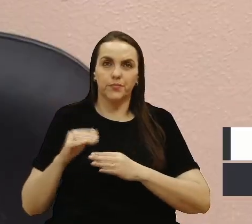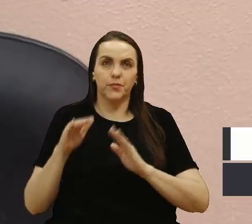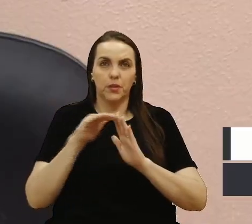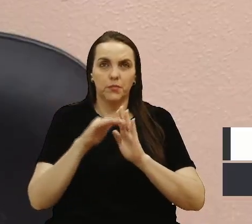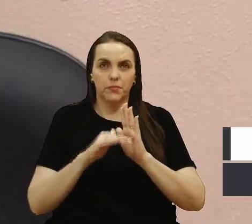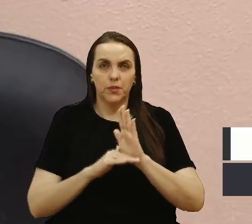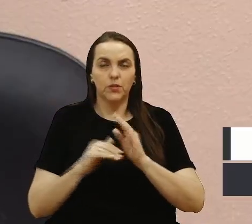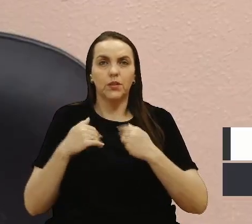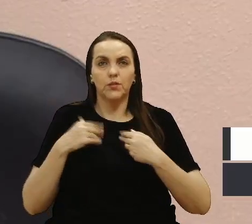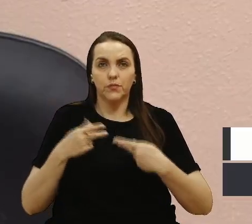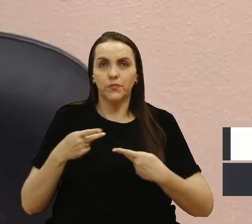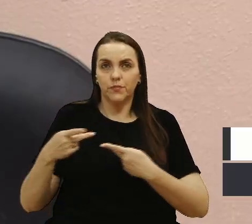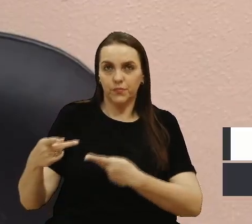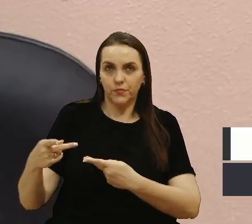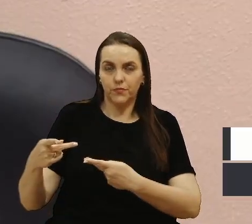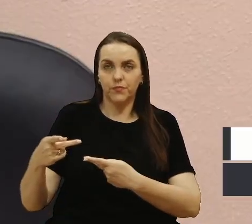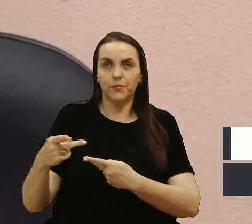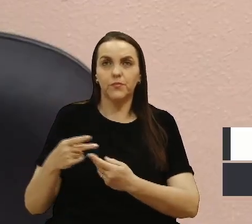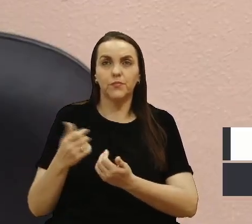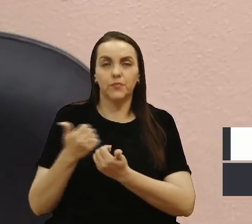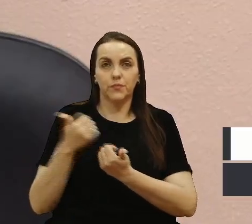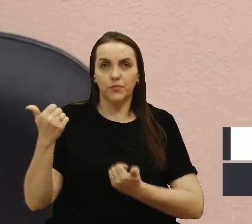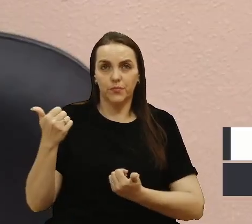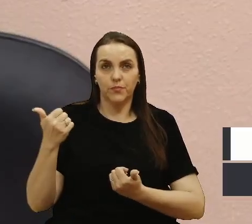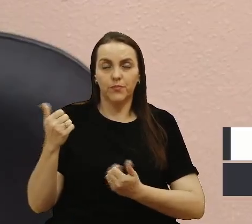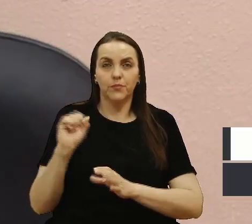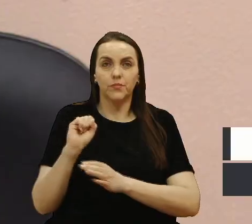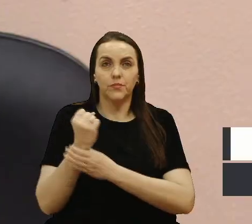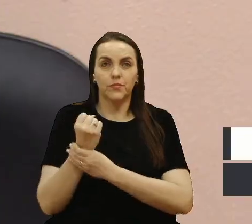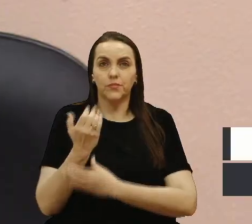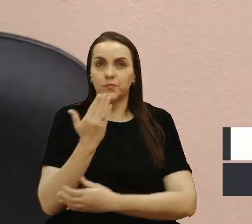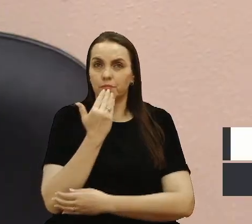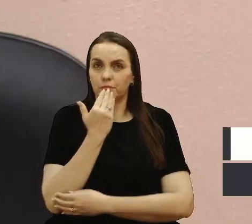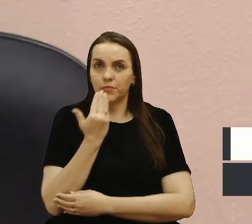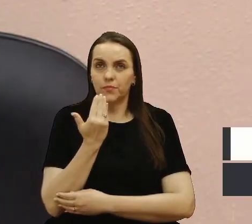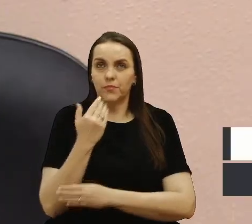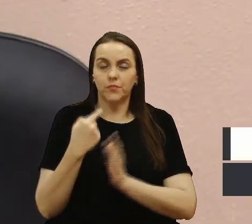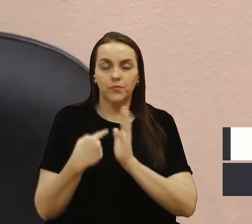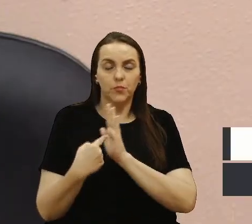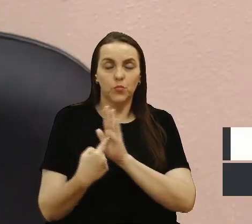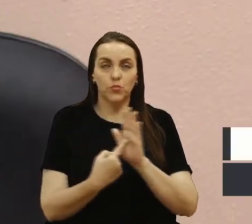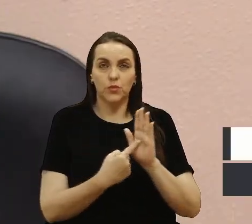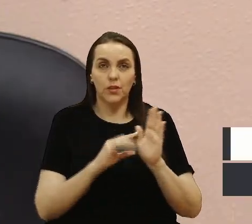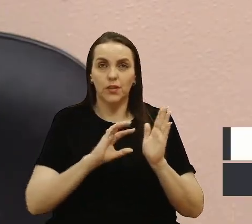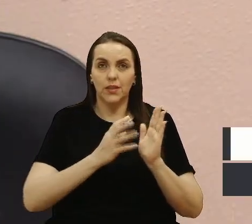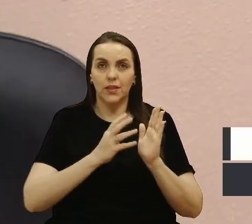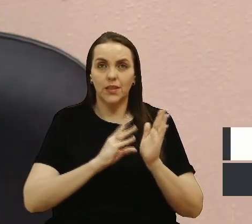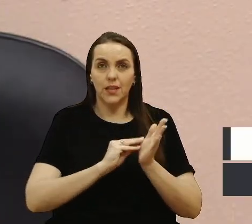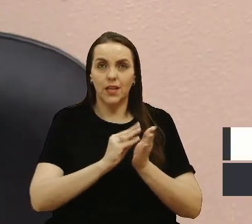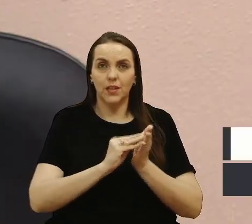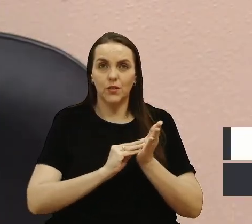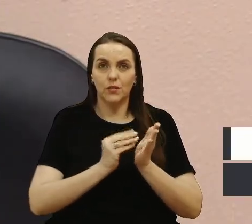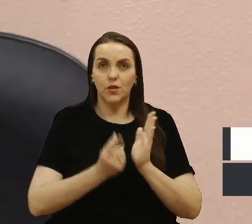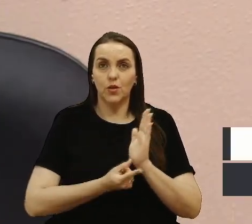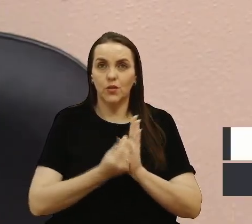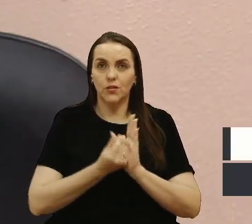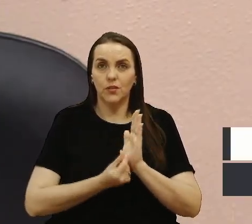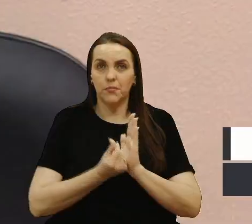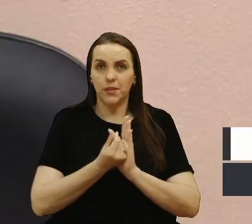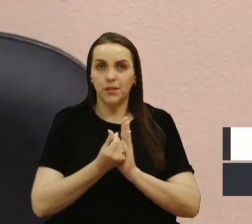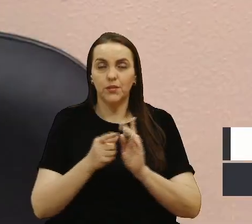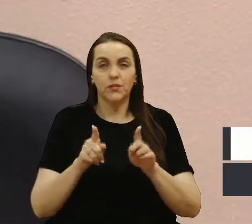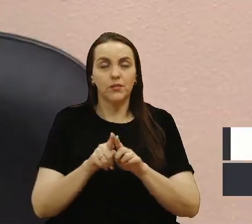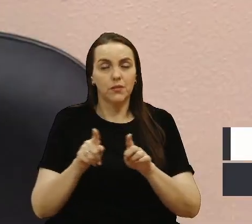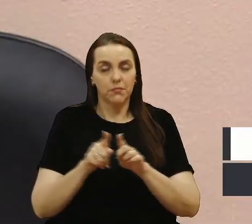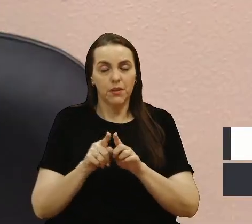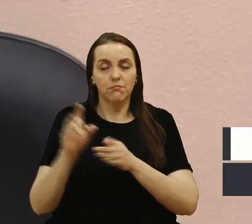que fiz para a Diretoria de Segurança Alimentar, elas mostraram os dados, mostraram o orçamento, mostraram o que recebiam